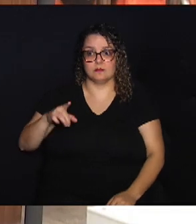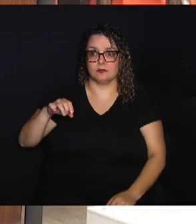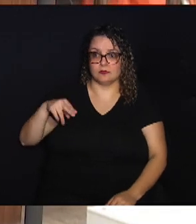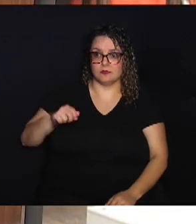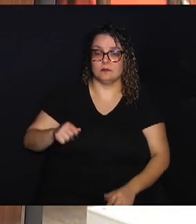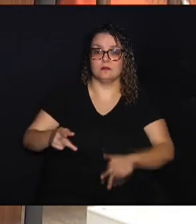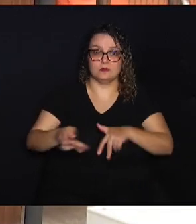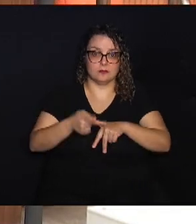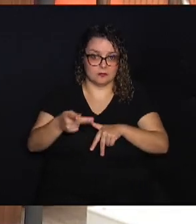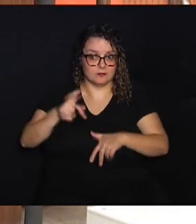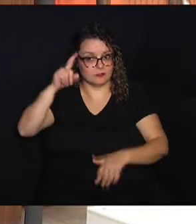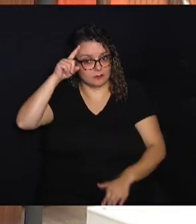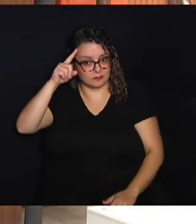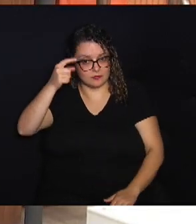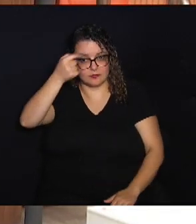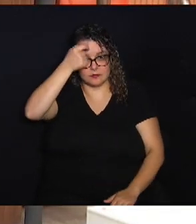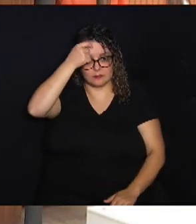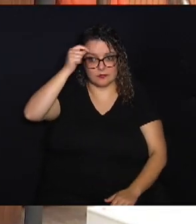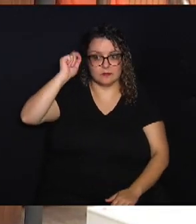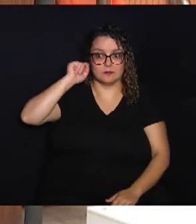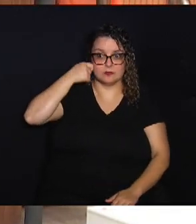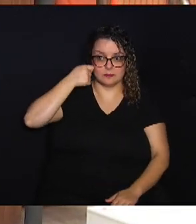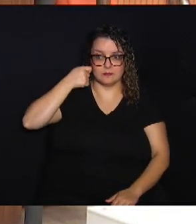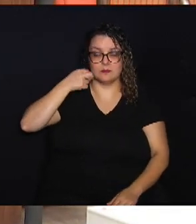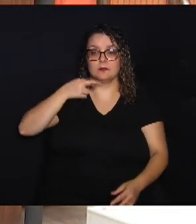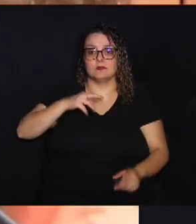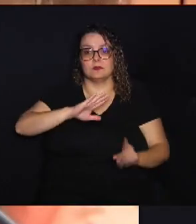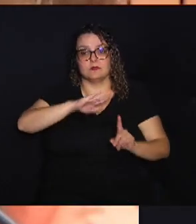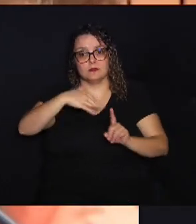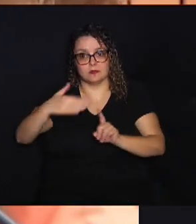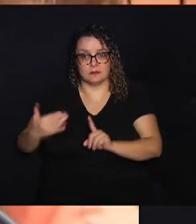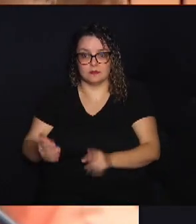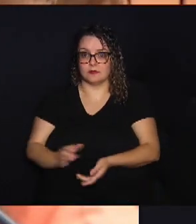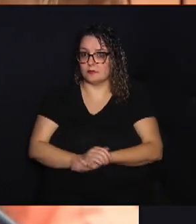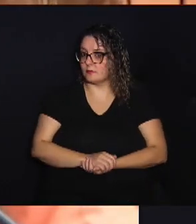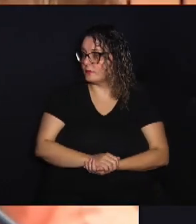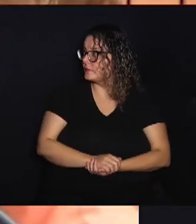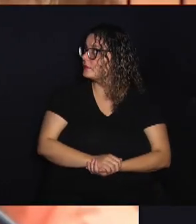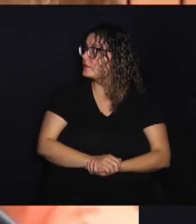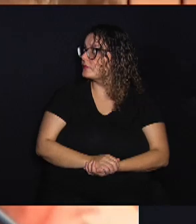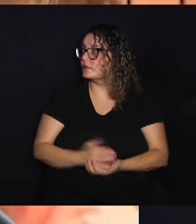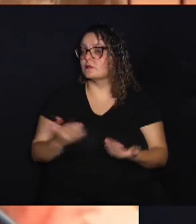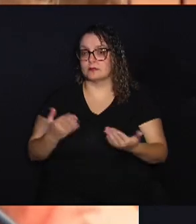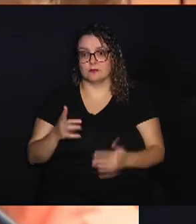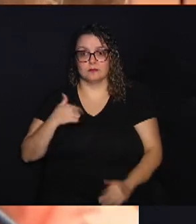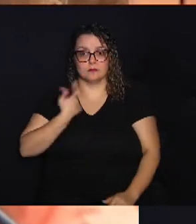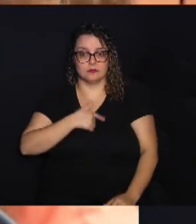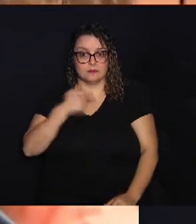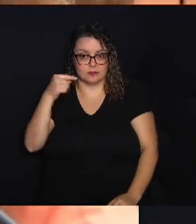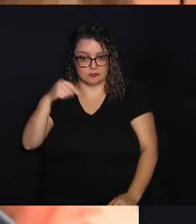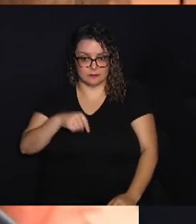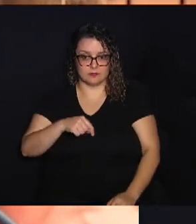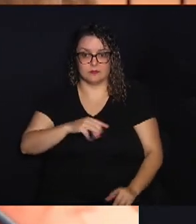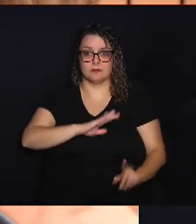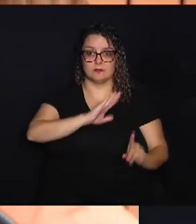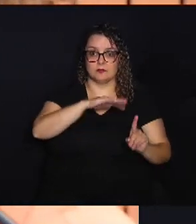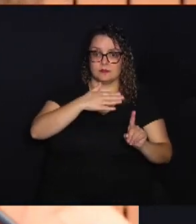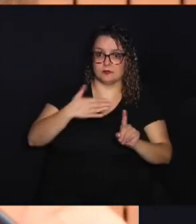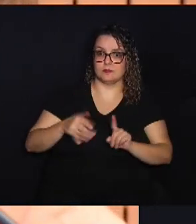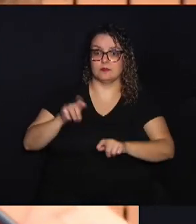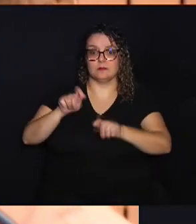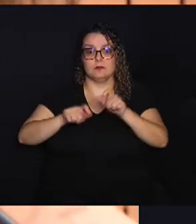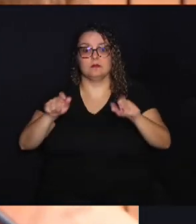considerações sobre o Dia da Consciência Negra e sobre as homenagens. E hoje nós estamos aqui homenageando todas